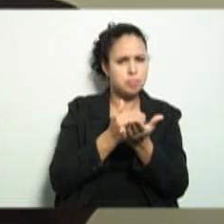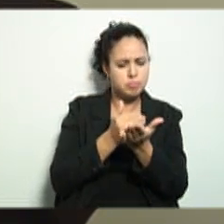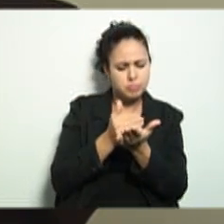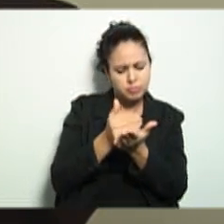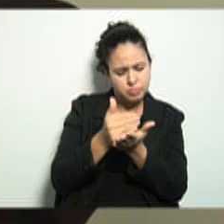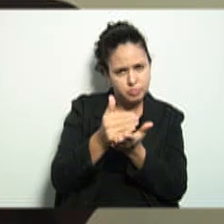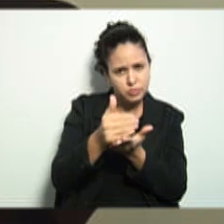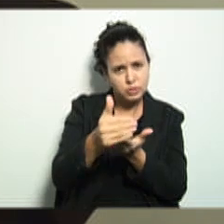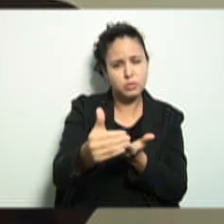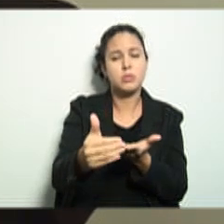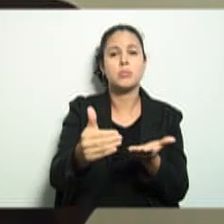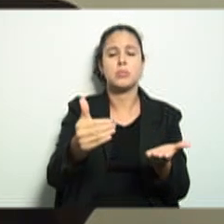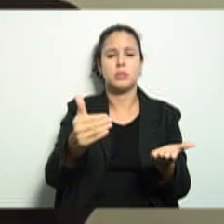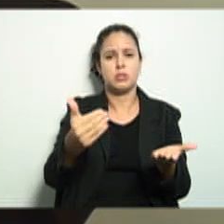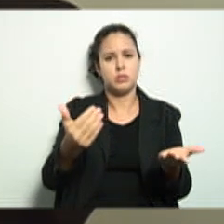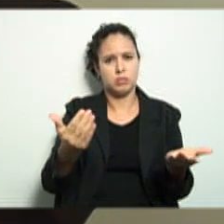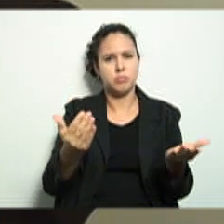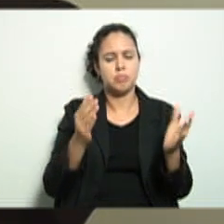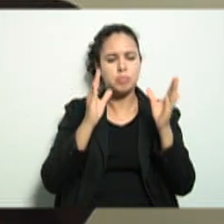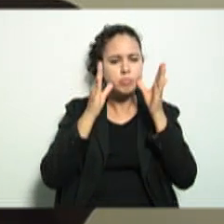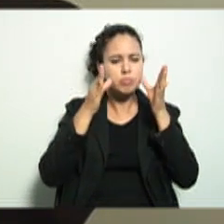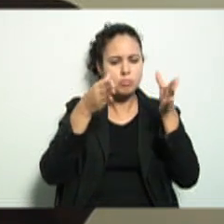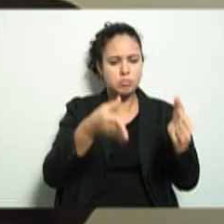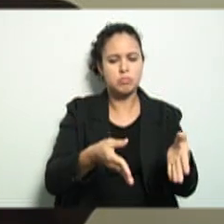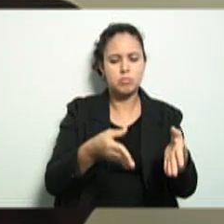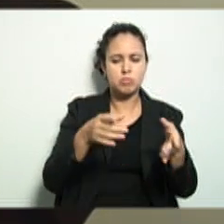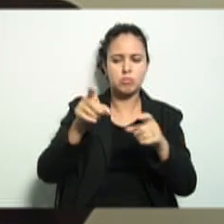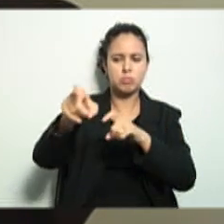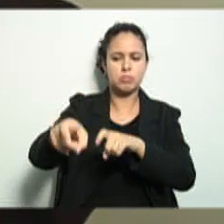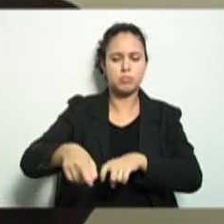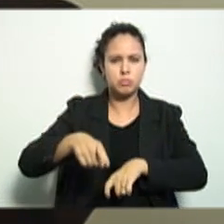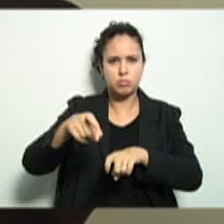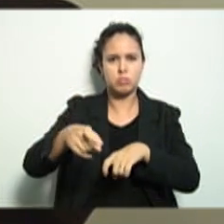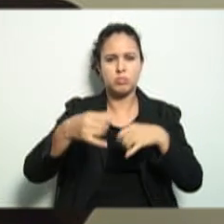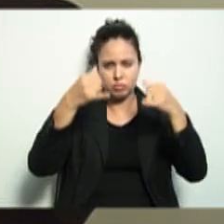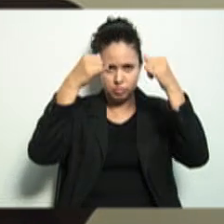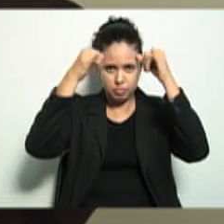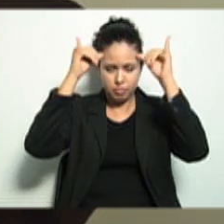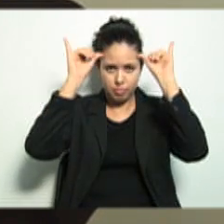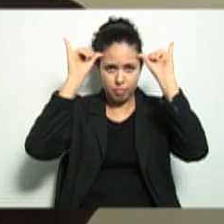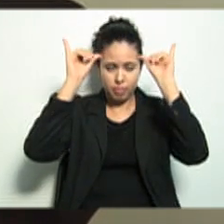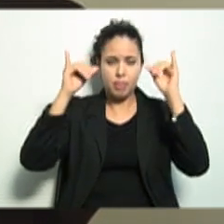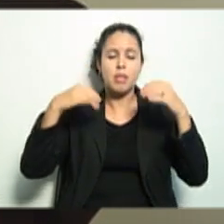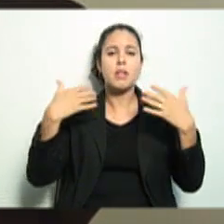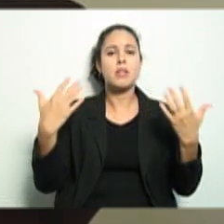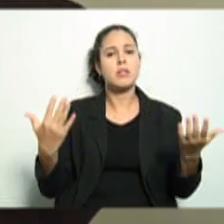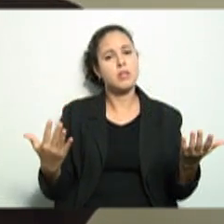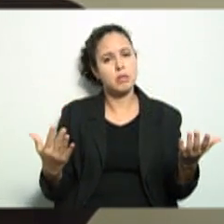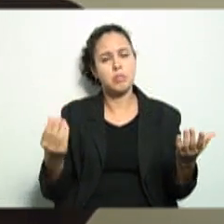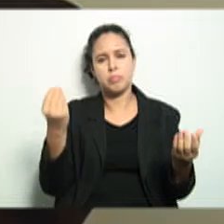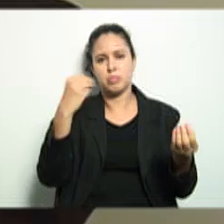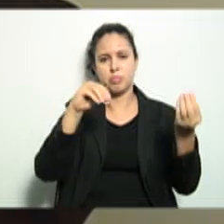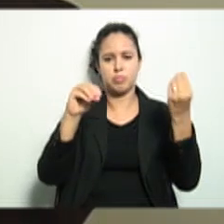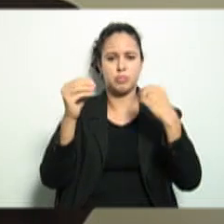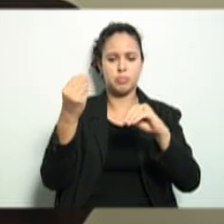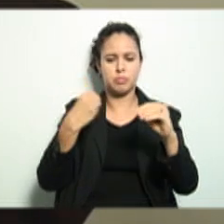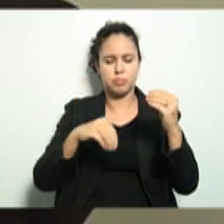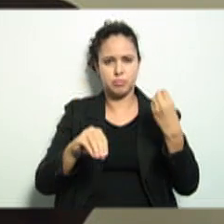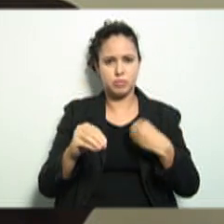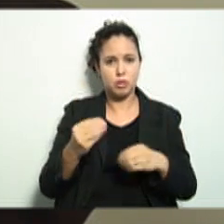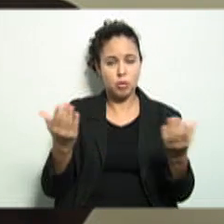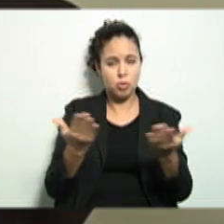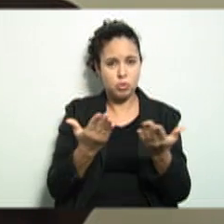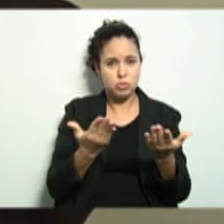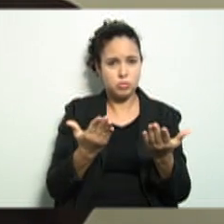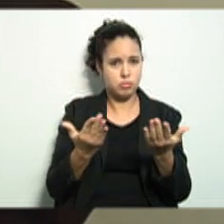formação com esta vocação agropecuária, essas características, elas fizeram com que o estado de